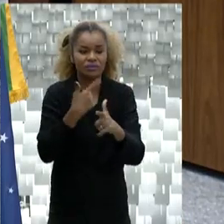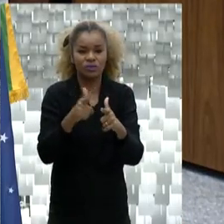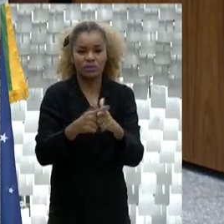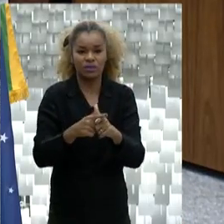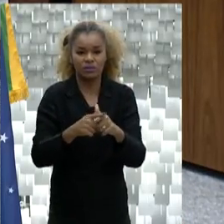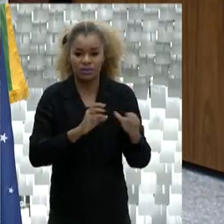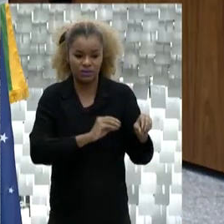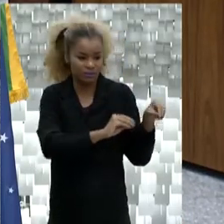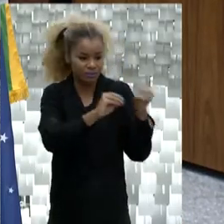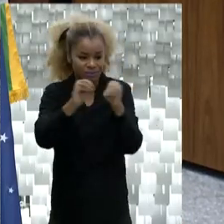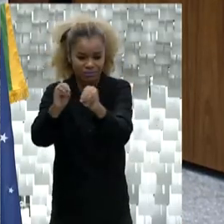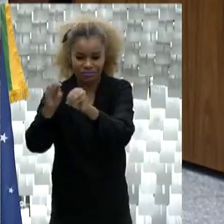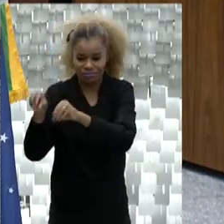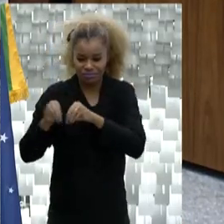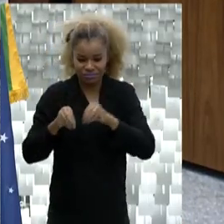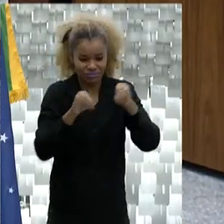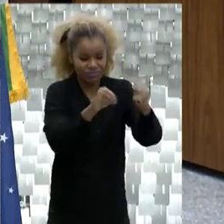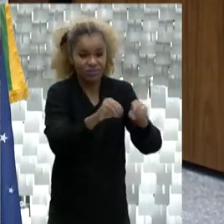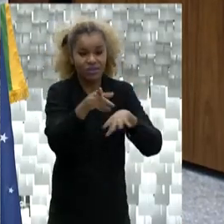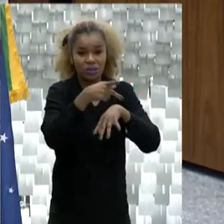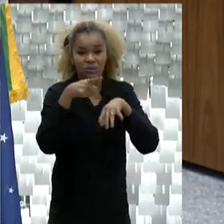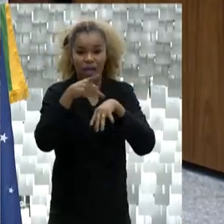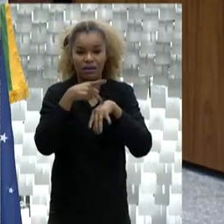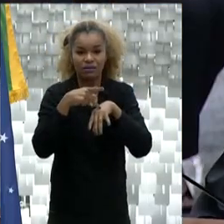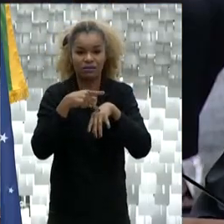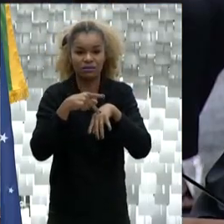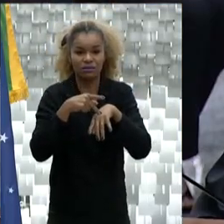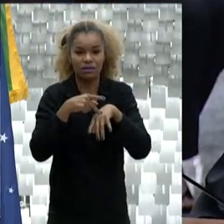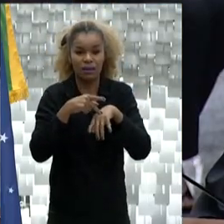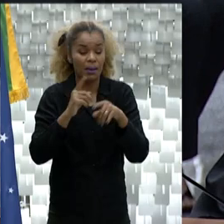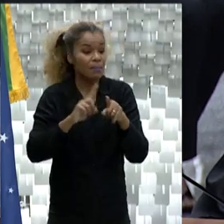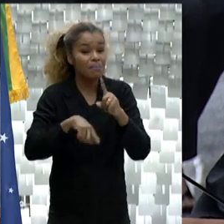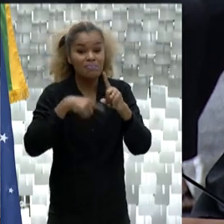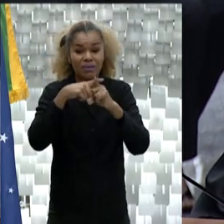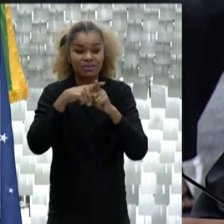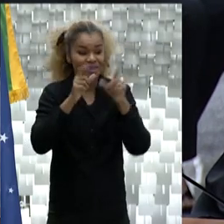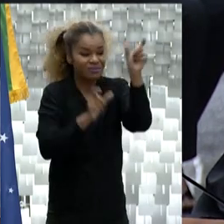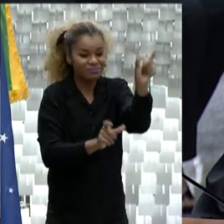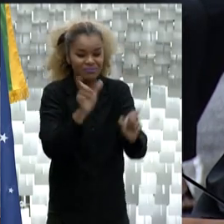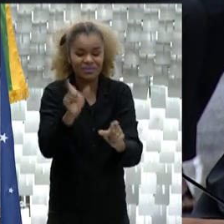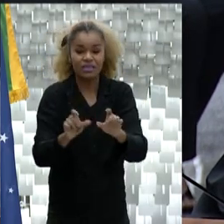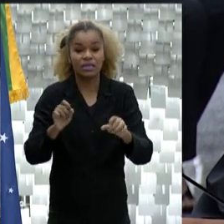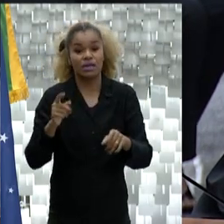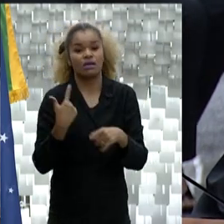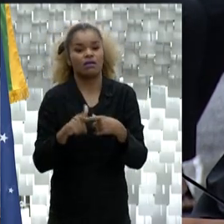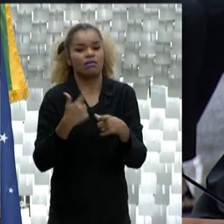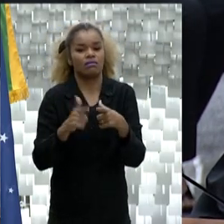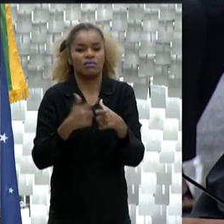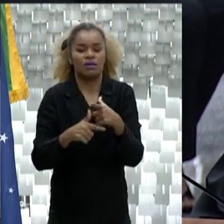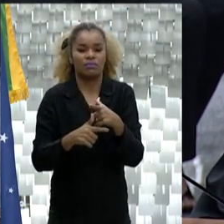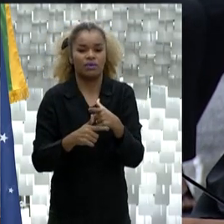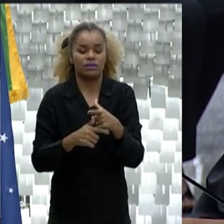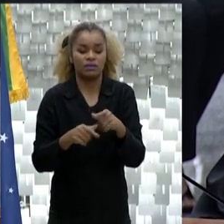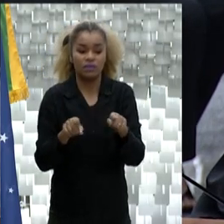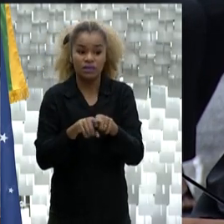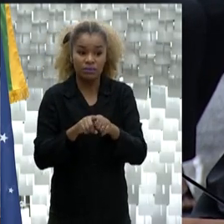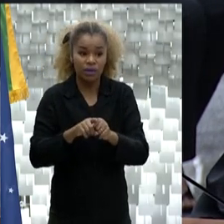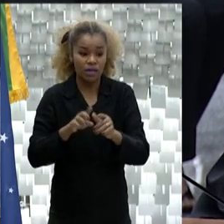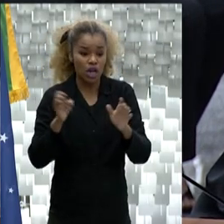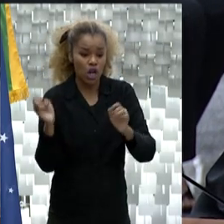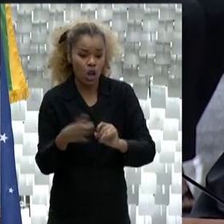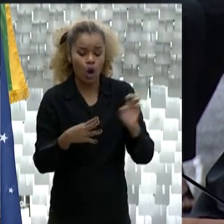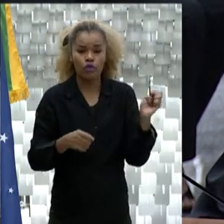migratória, é humanitária. A situação, sem dúvida, apresenta novos problemas à